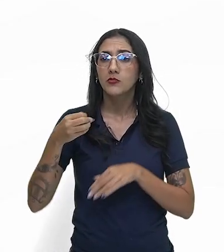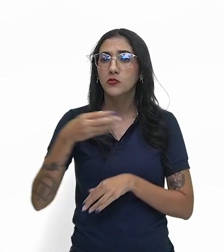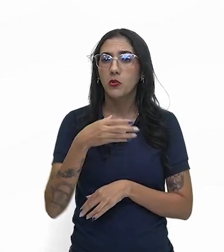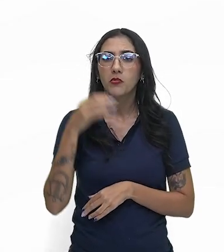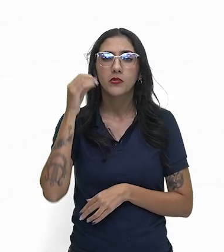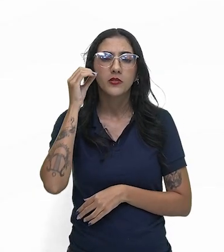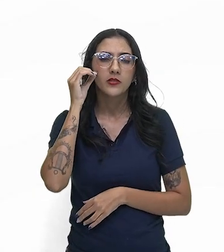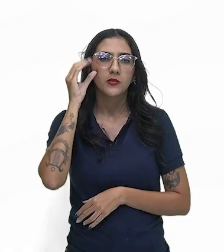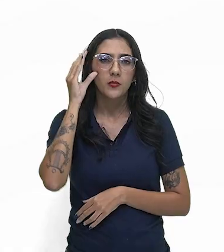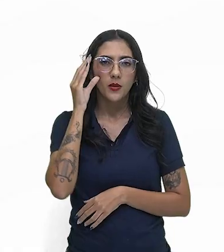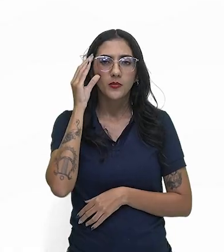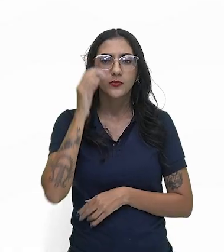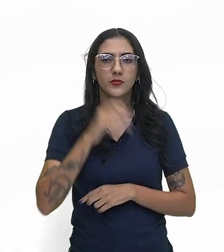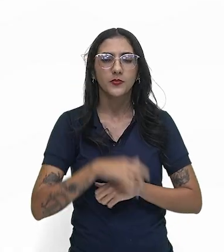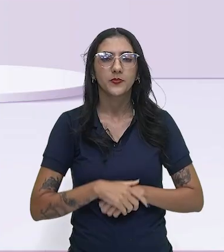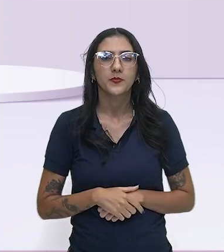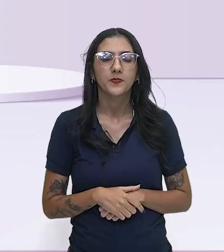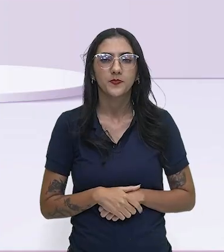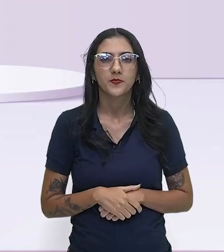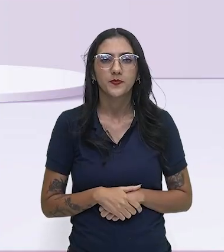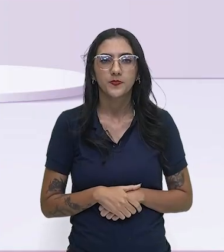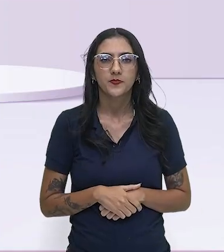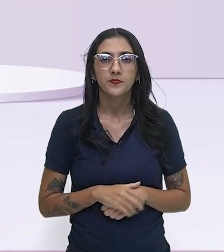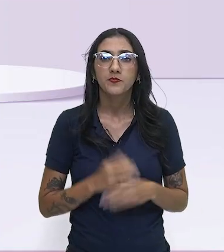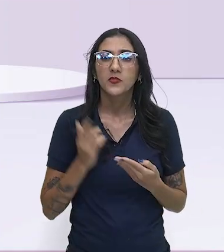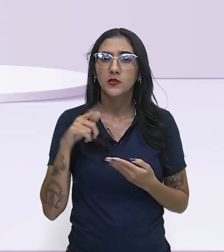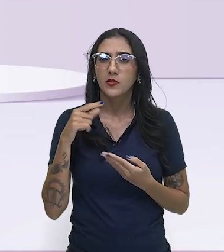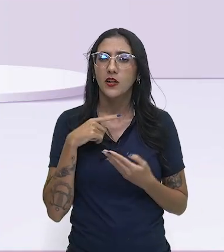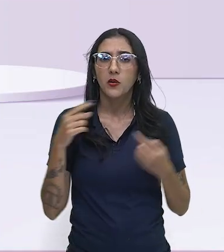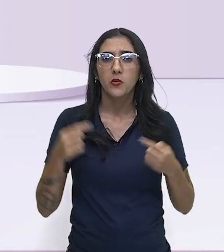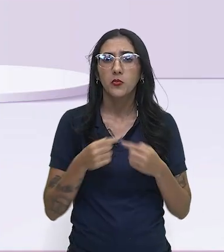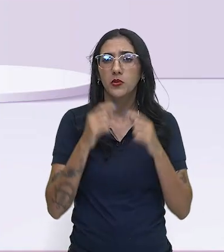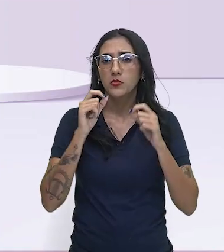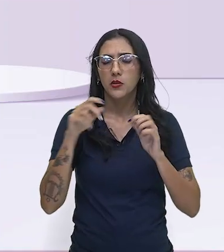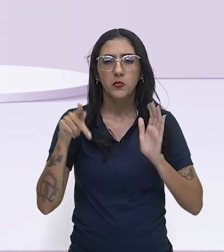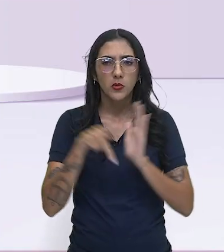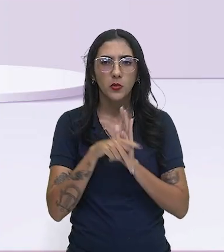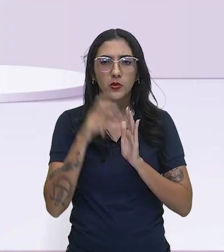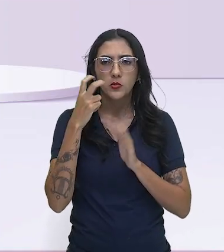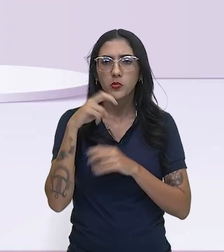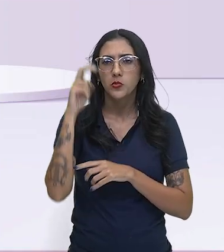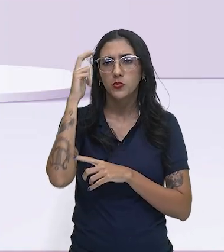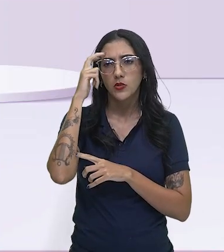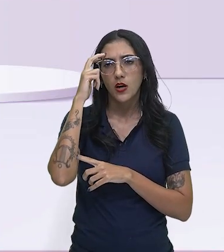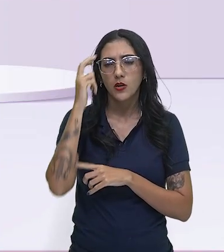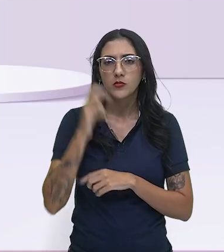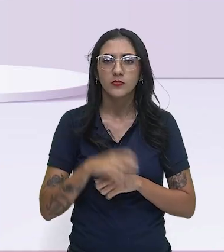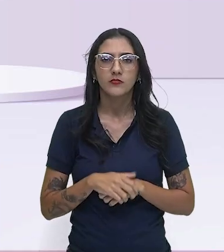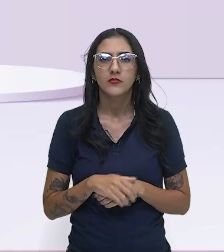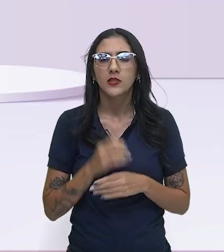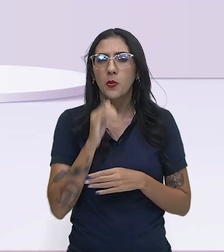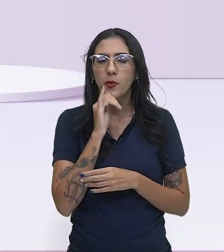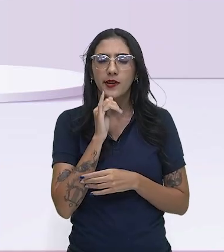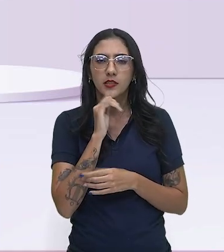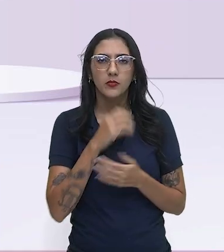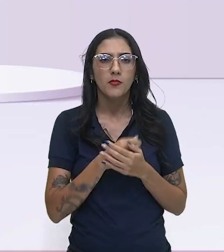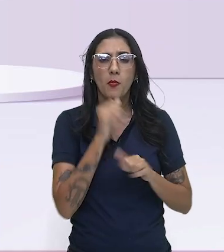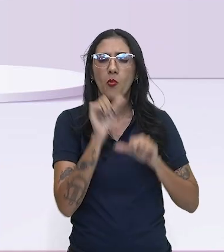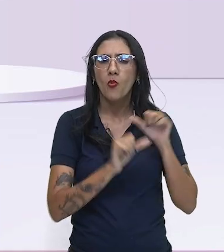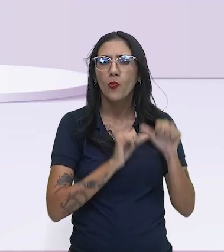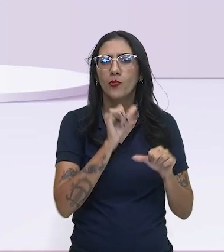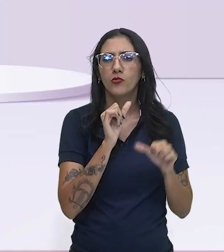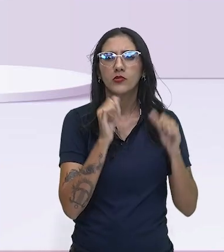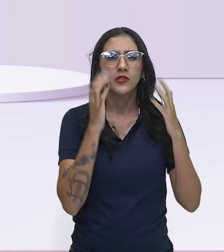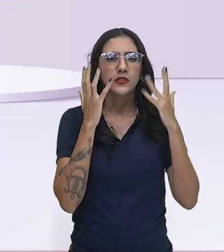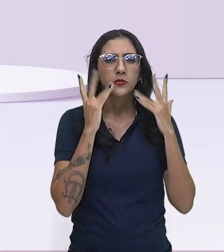conhecimento. Né? Então é uma construção cultural, não acontece assim, as coisas mudam